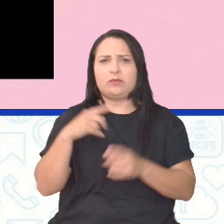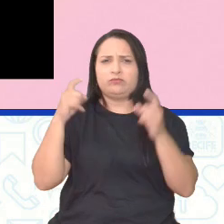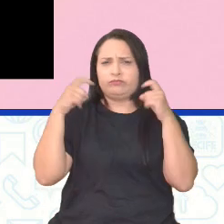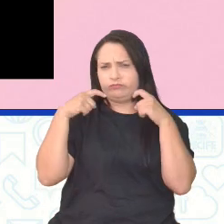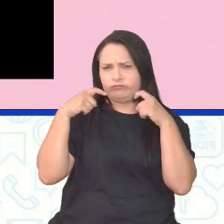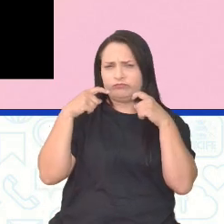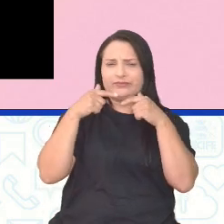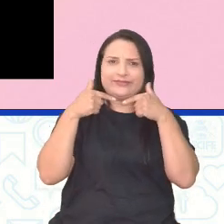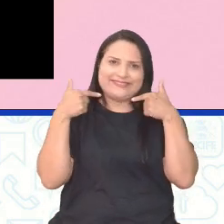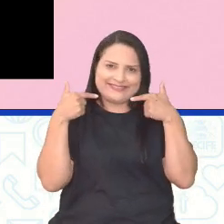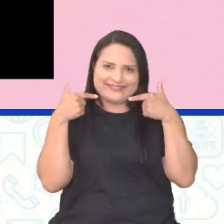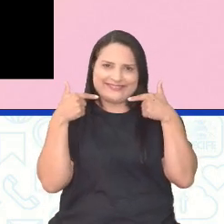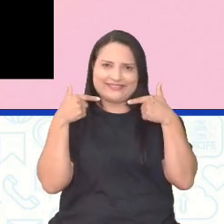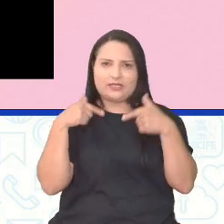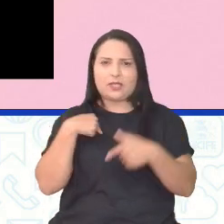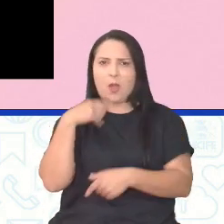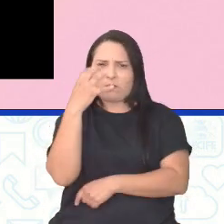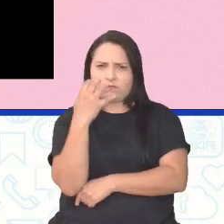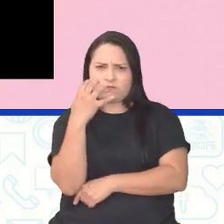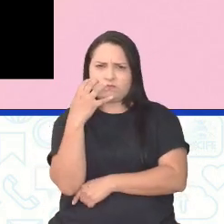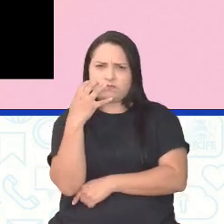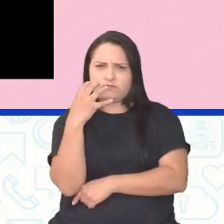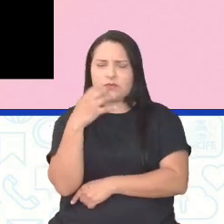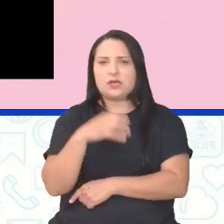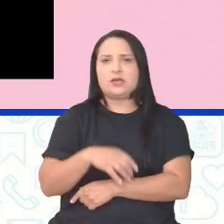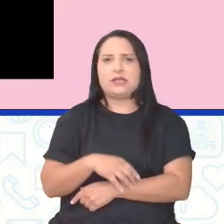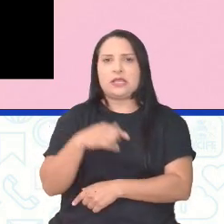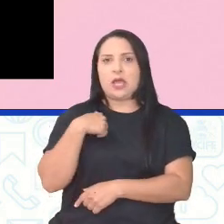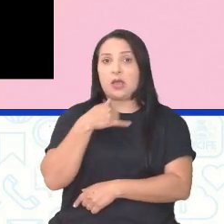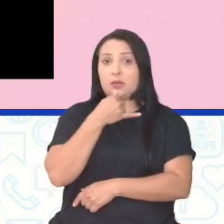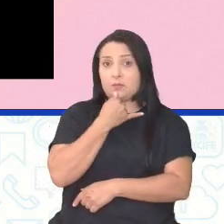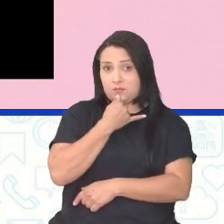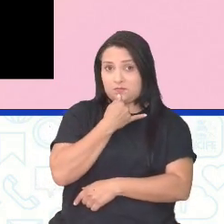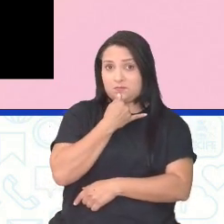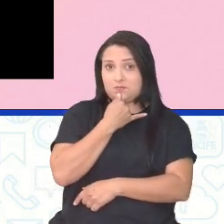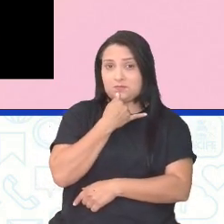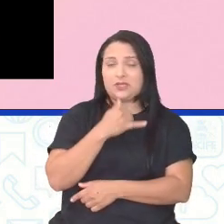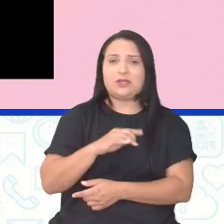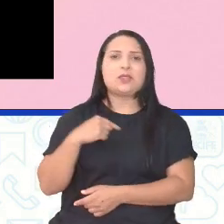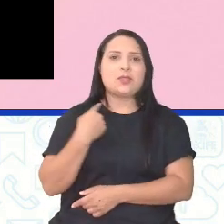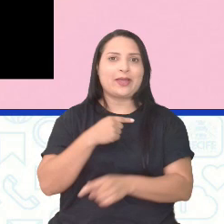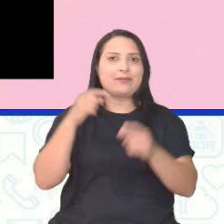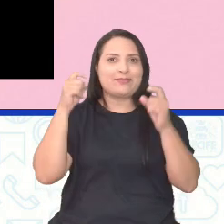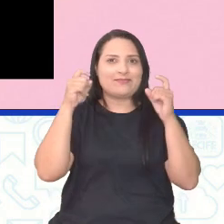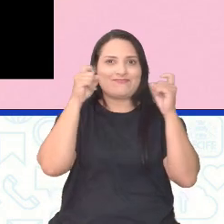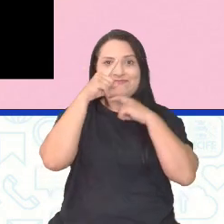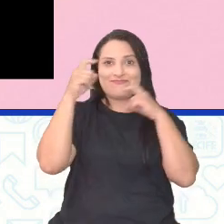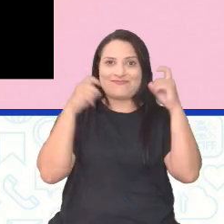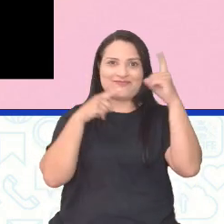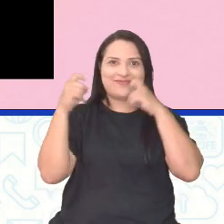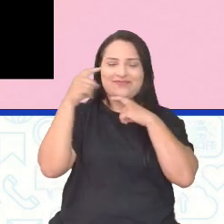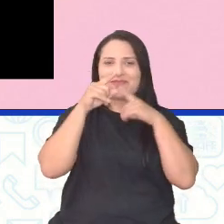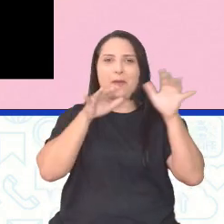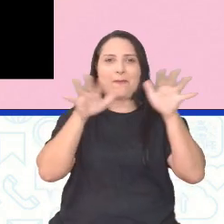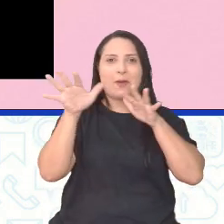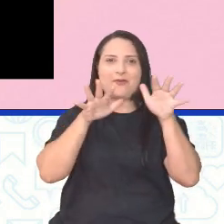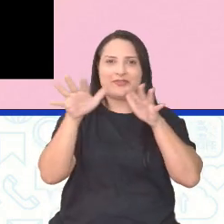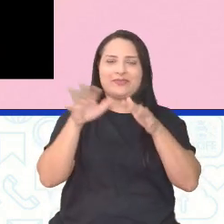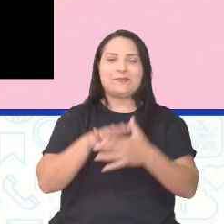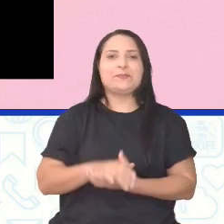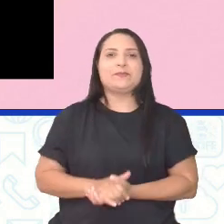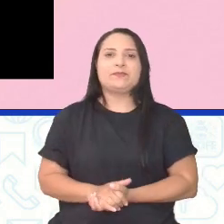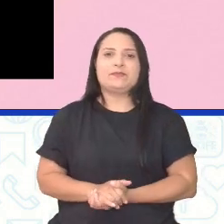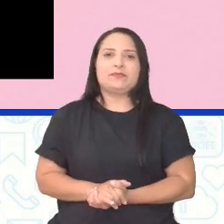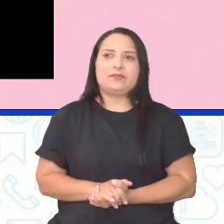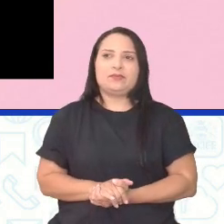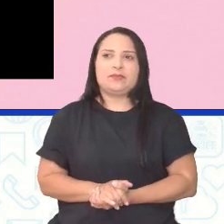faz um sorriso, que faz cara de bravo, que faz cara de triste, a gente também está movimentando. E outra questão aí,